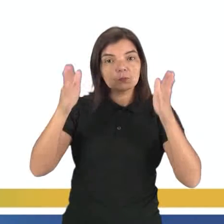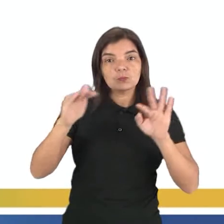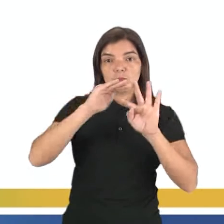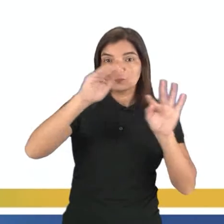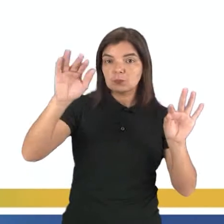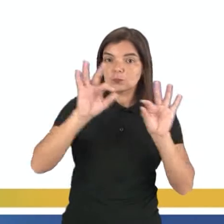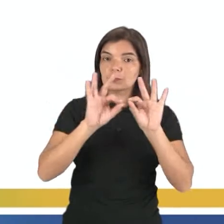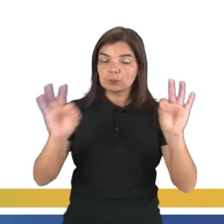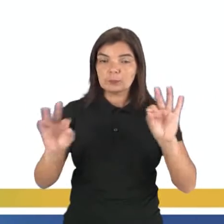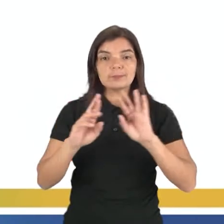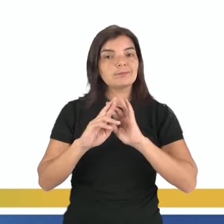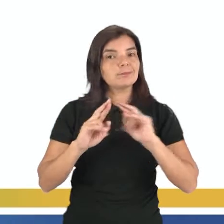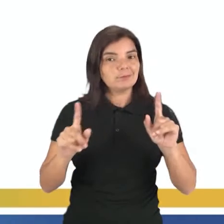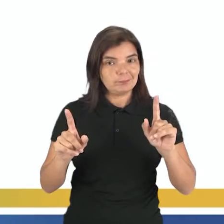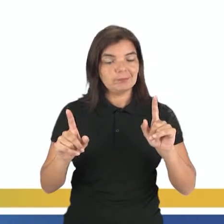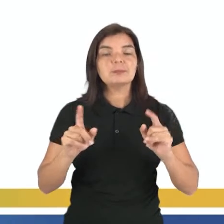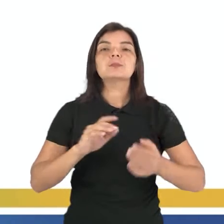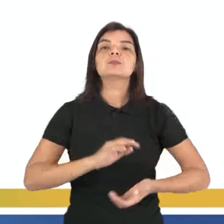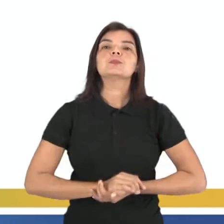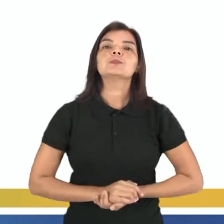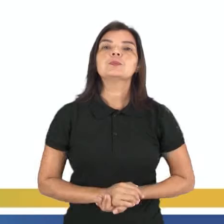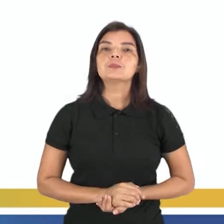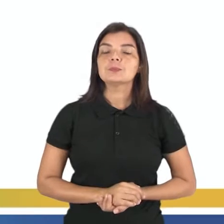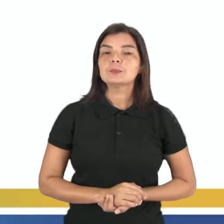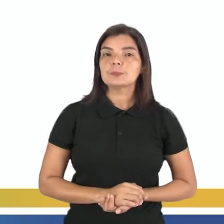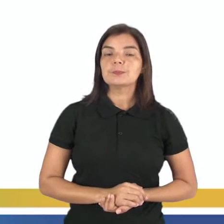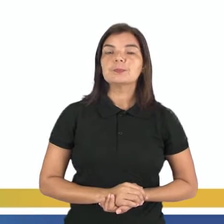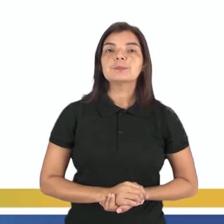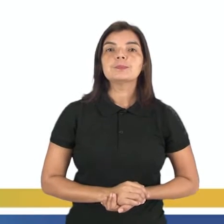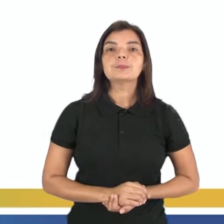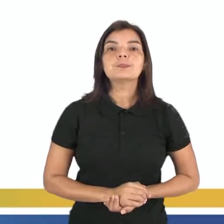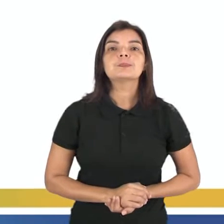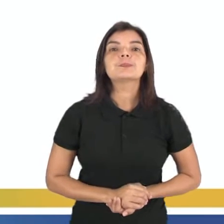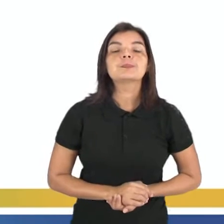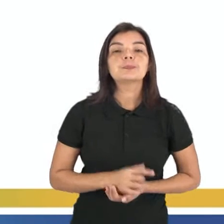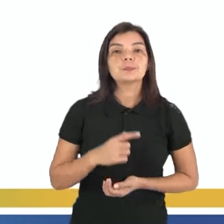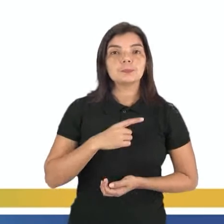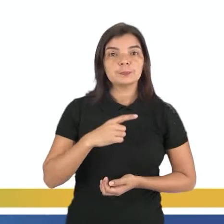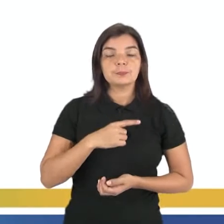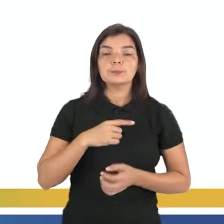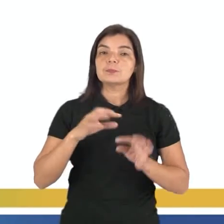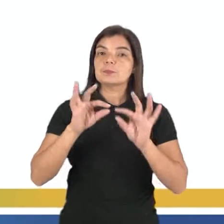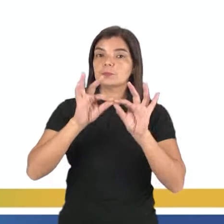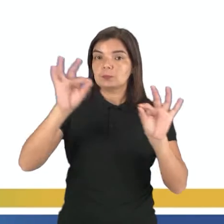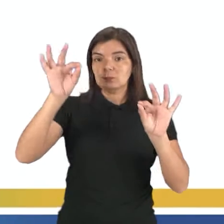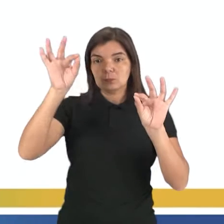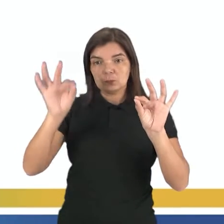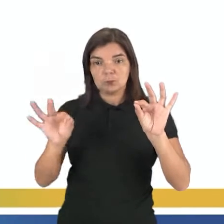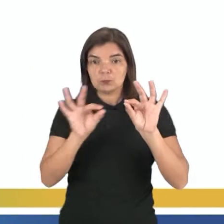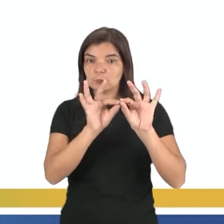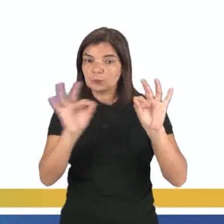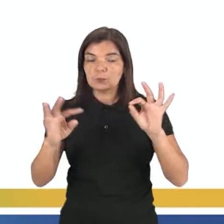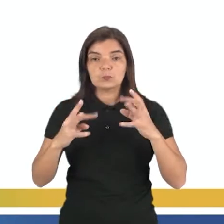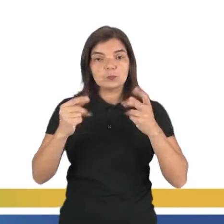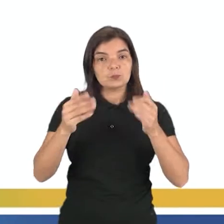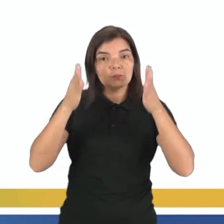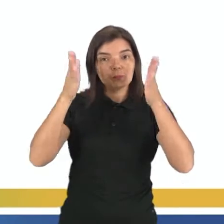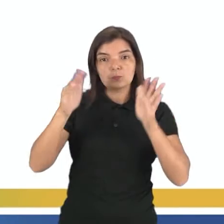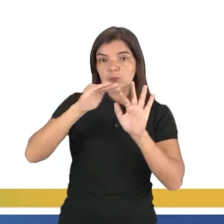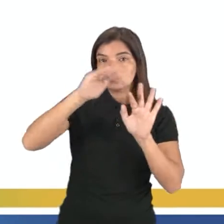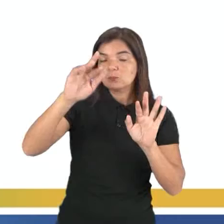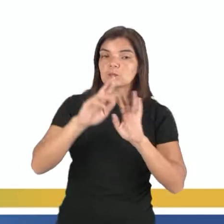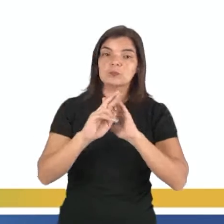com medidas de comprimento diferentes entre si, beleza? Então, o triângulo escaleno é um triângulo que todos os lados